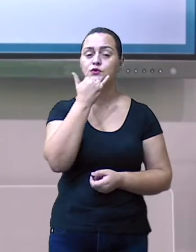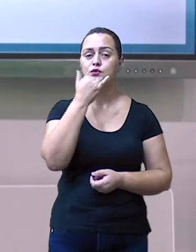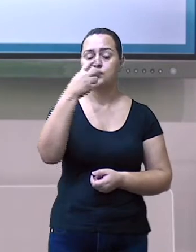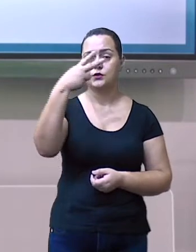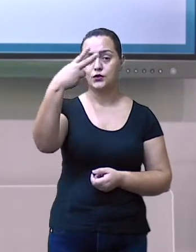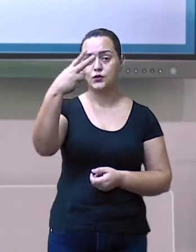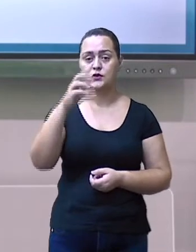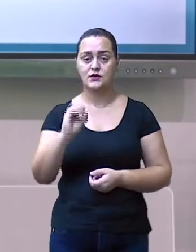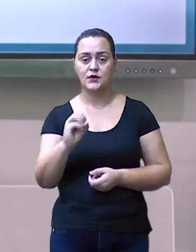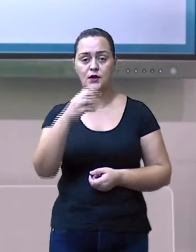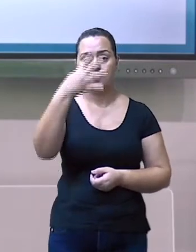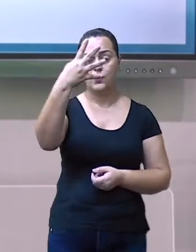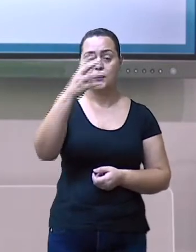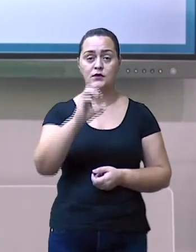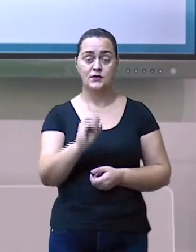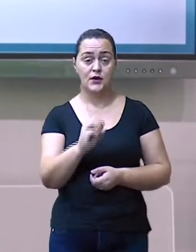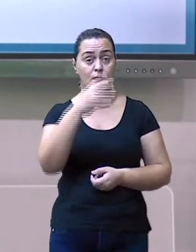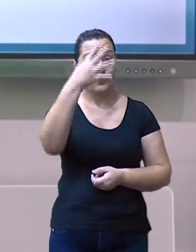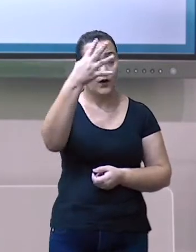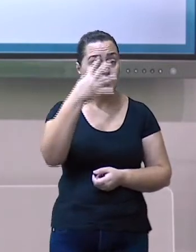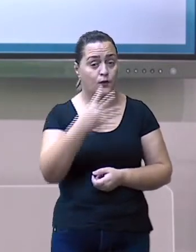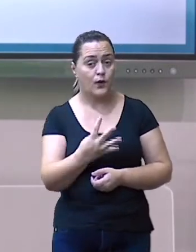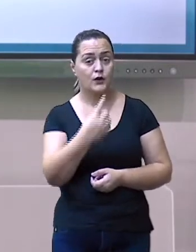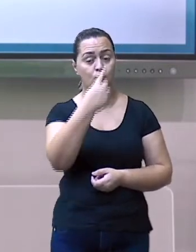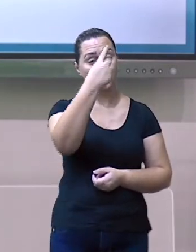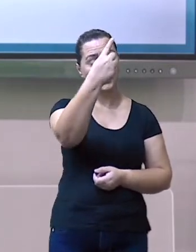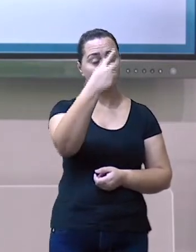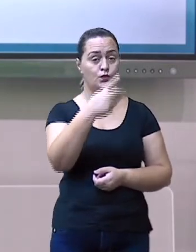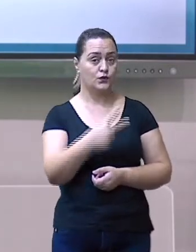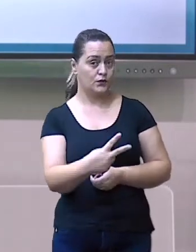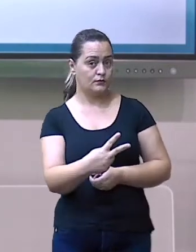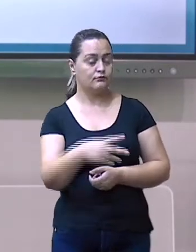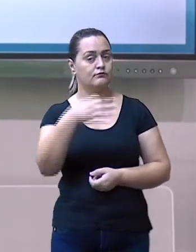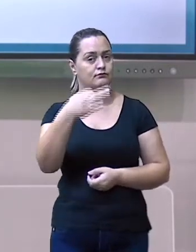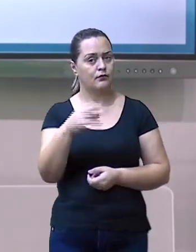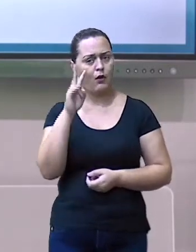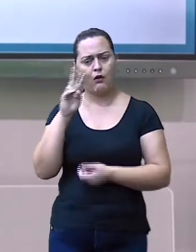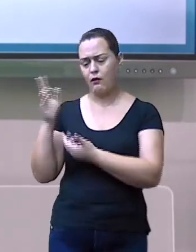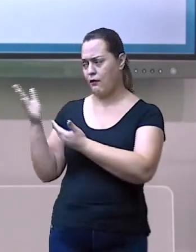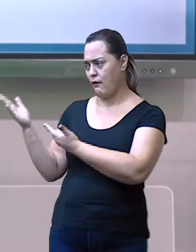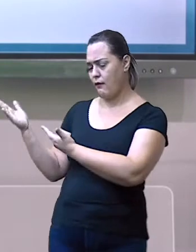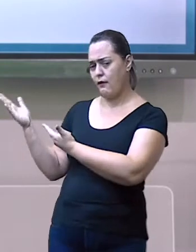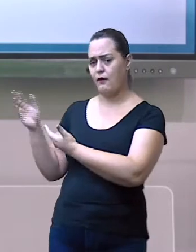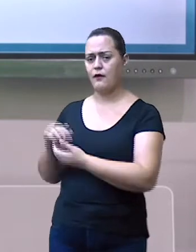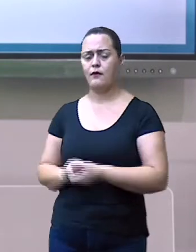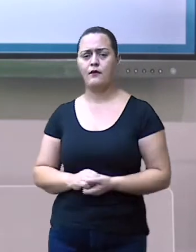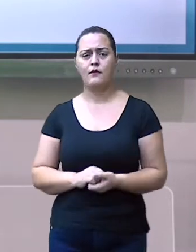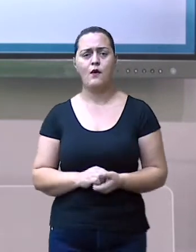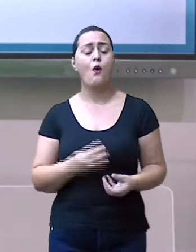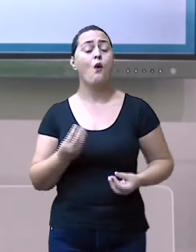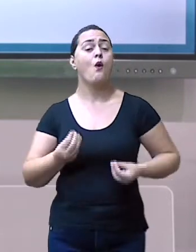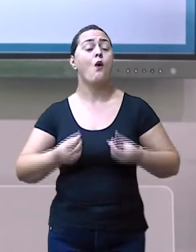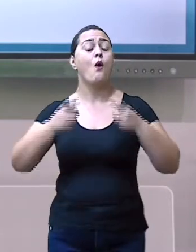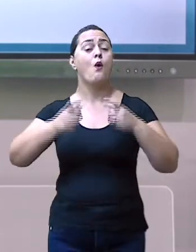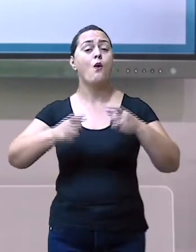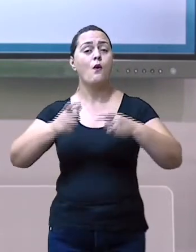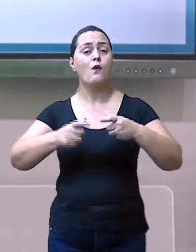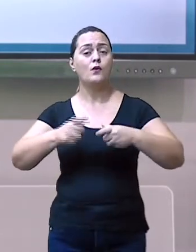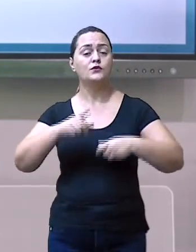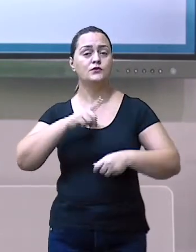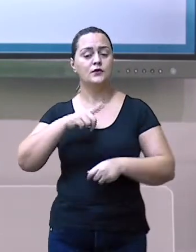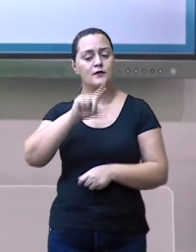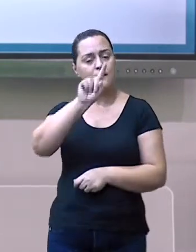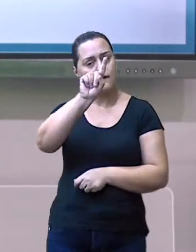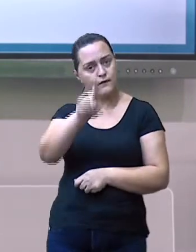a 3. Então, sempre observando isso. Onde está a posição, qual é a posição da minha